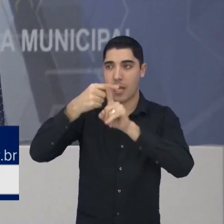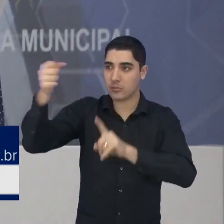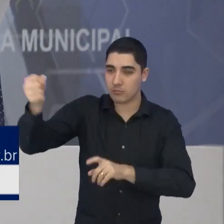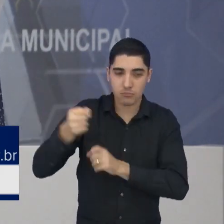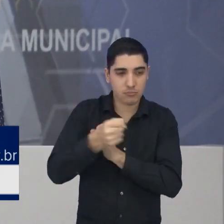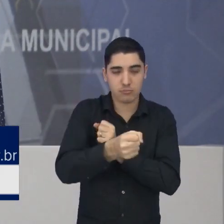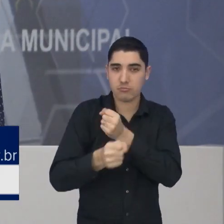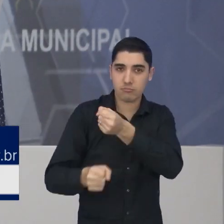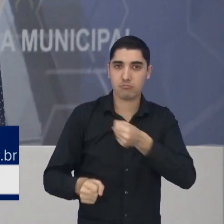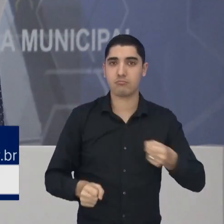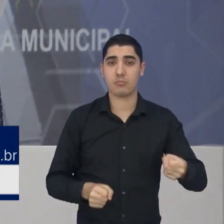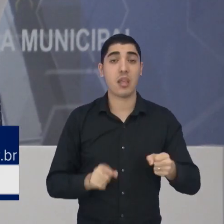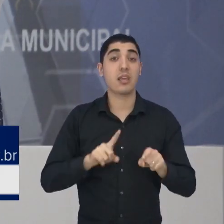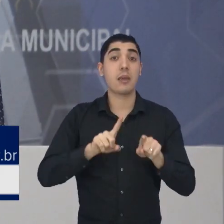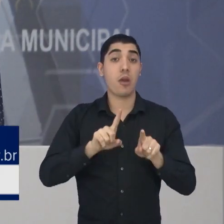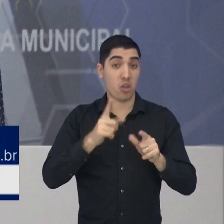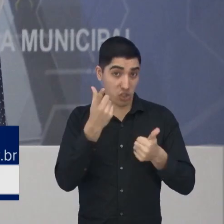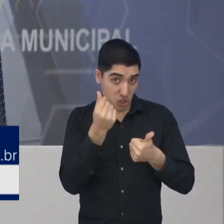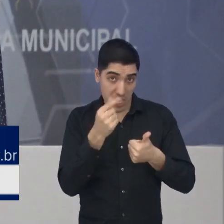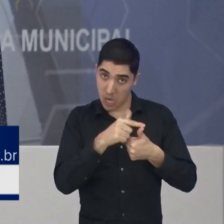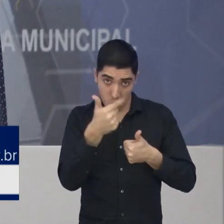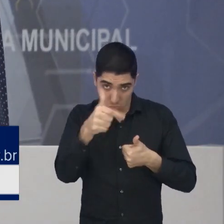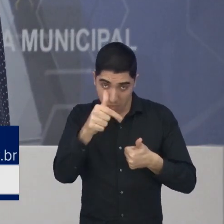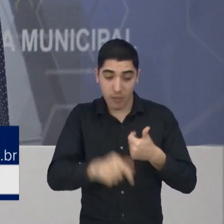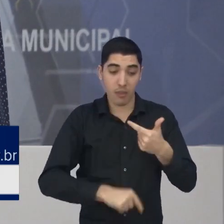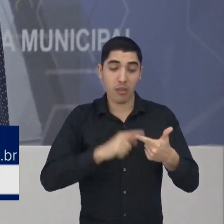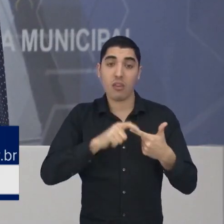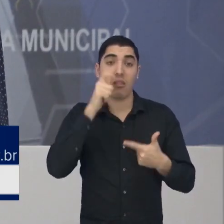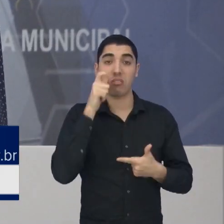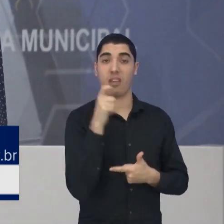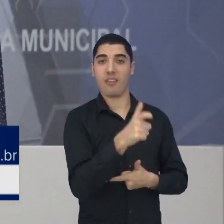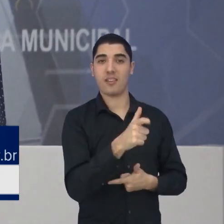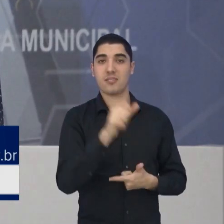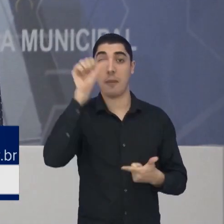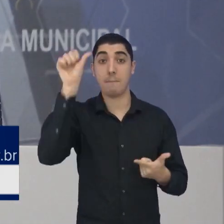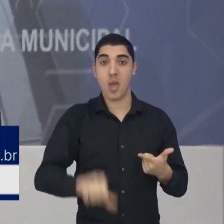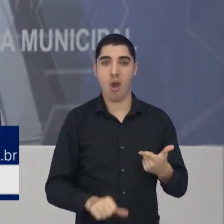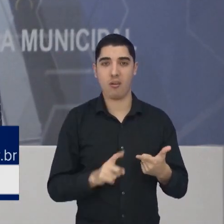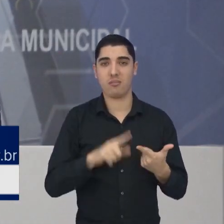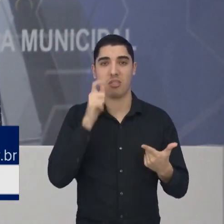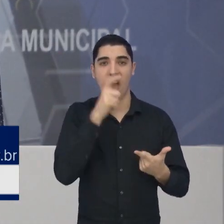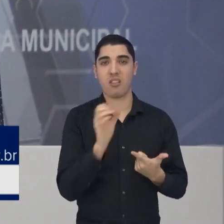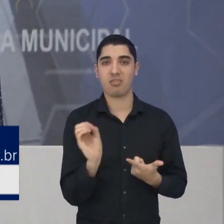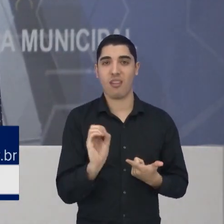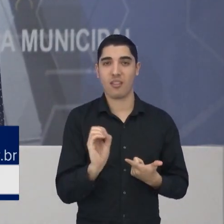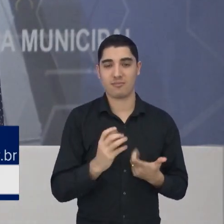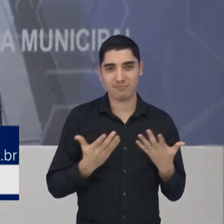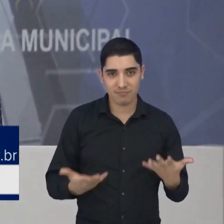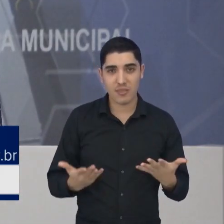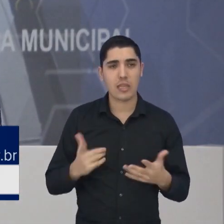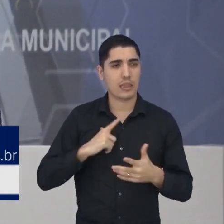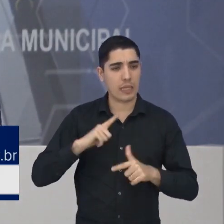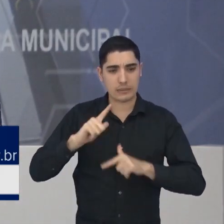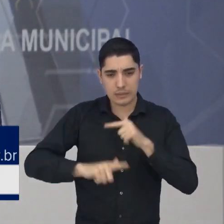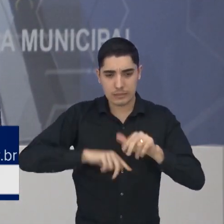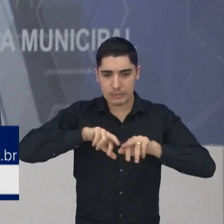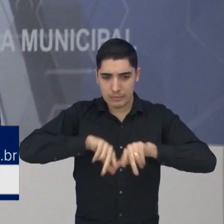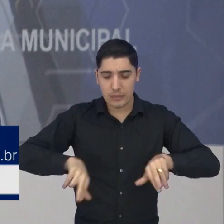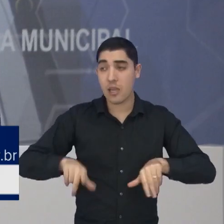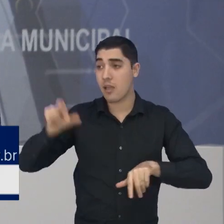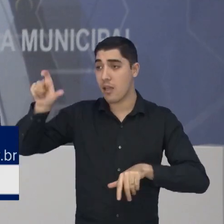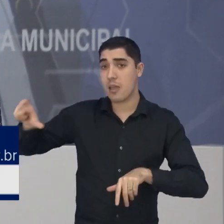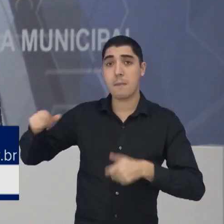e o pior, não teve interesse de fazer esse quadro. Que muita tinha atividade, tinha precisando de